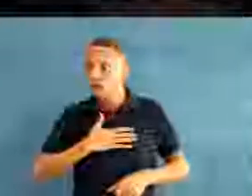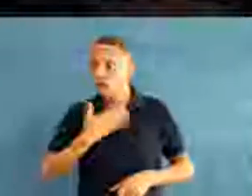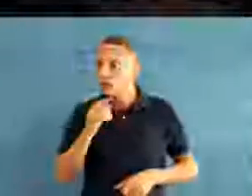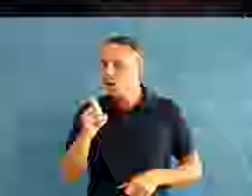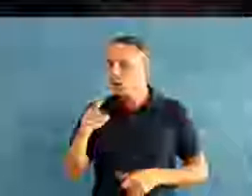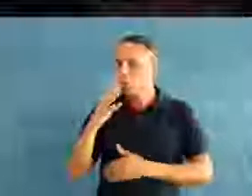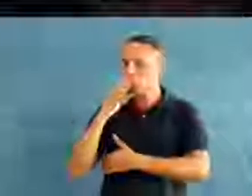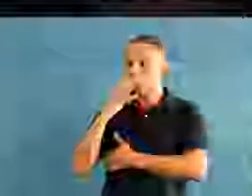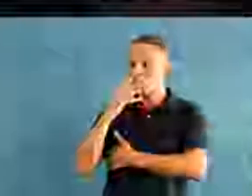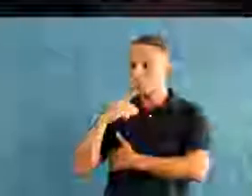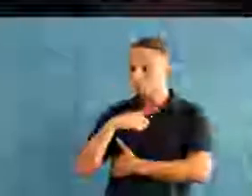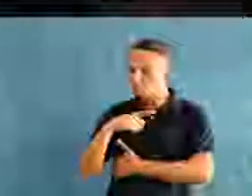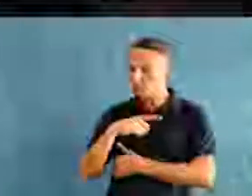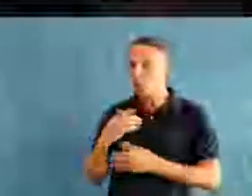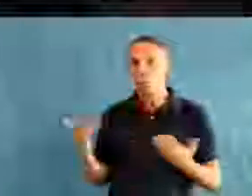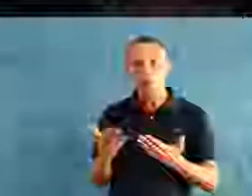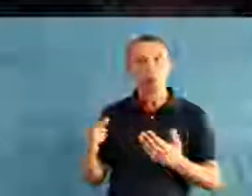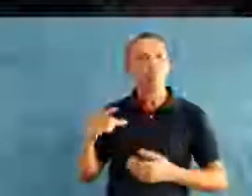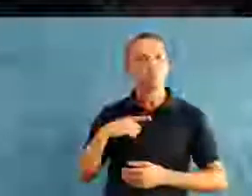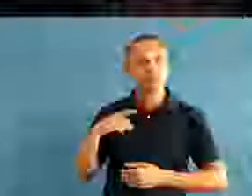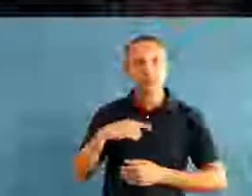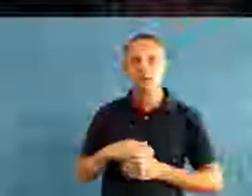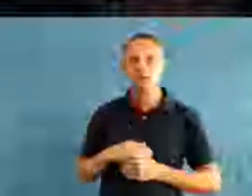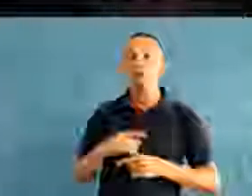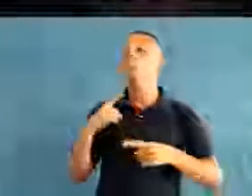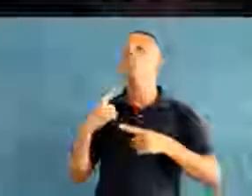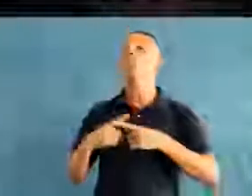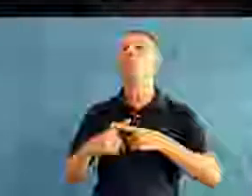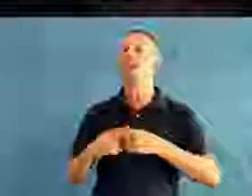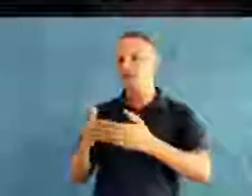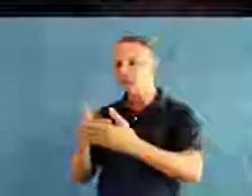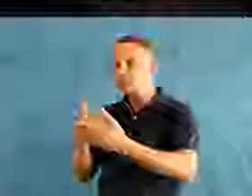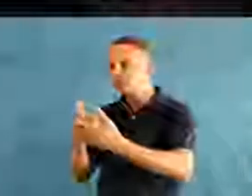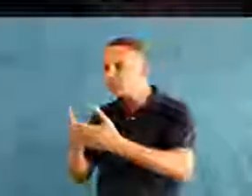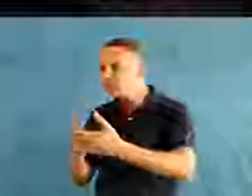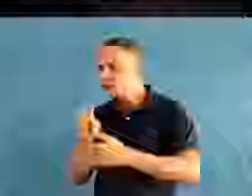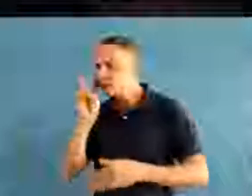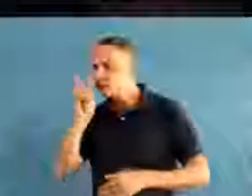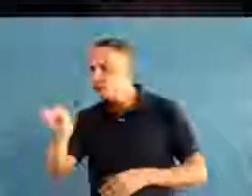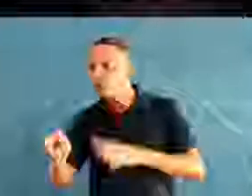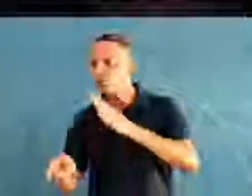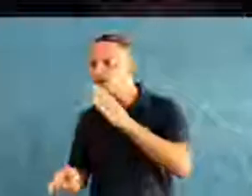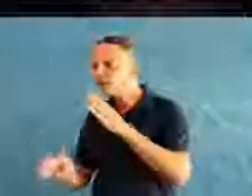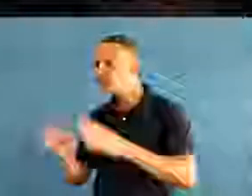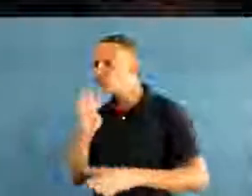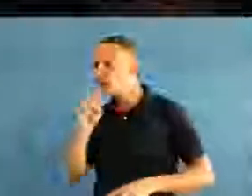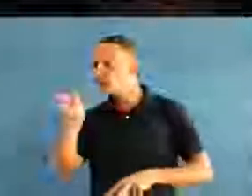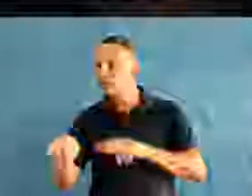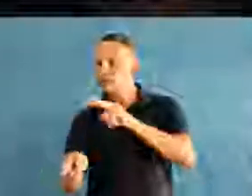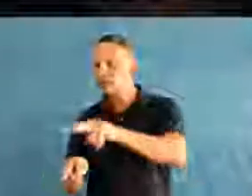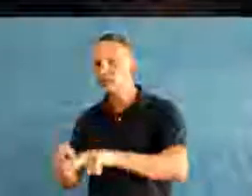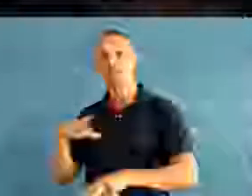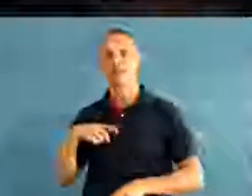a mim, mas a todos que dela se aproximam e conhecem um pouco a sua história. E é mesmo espantoso,